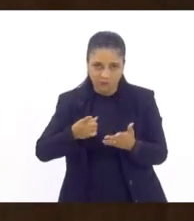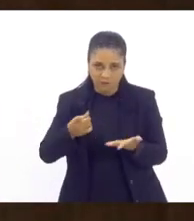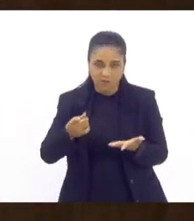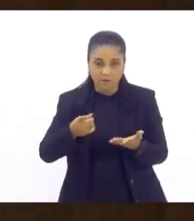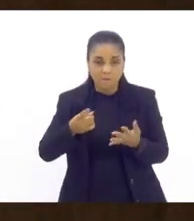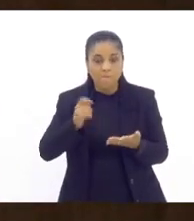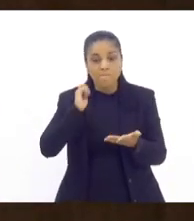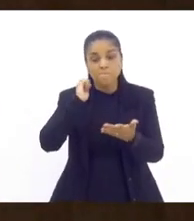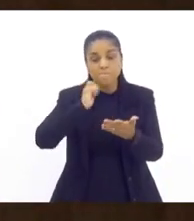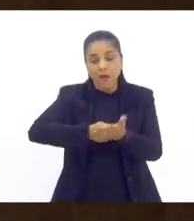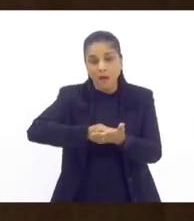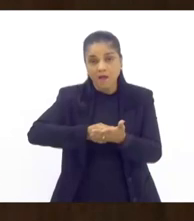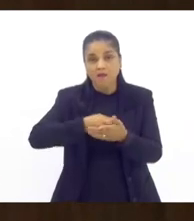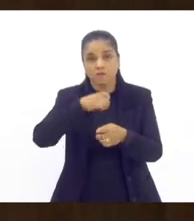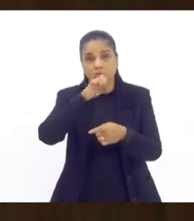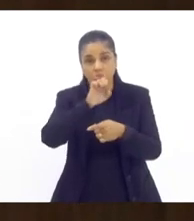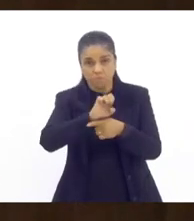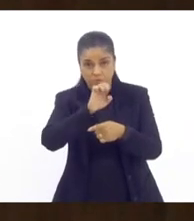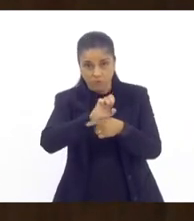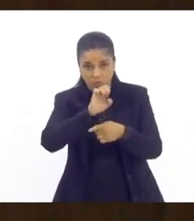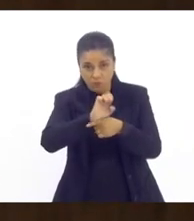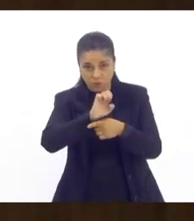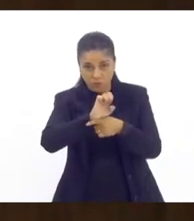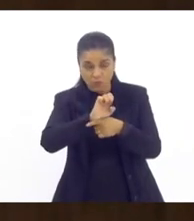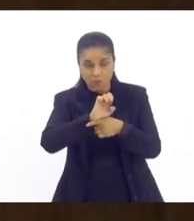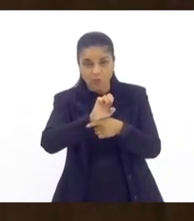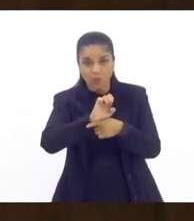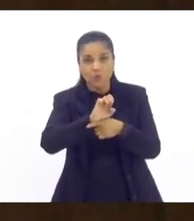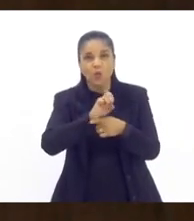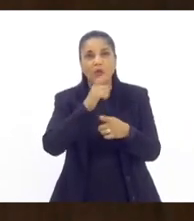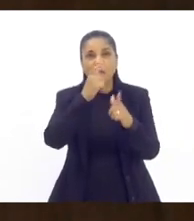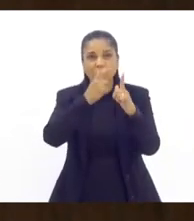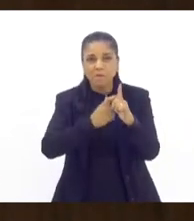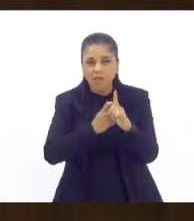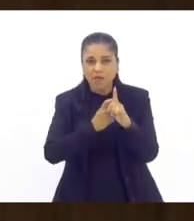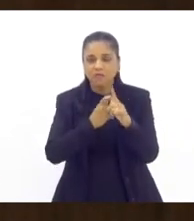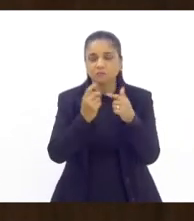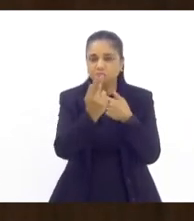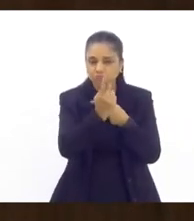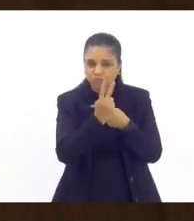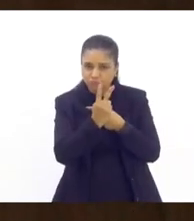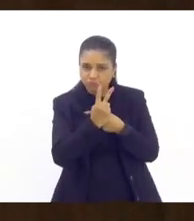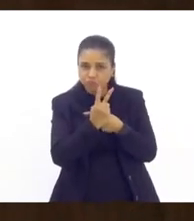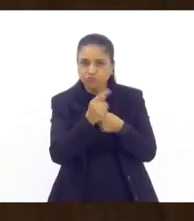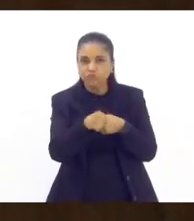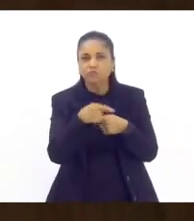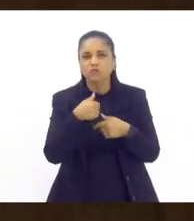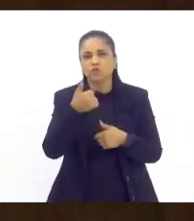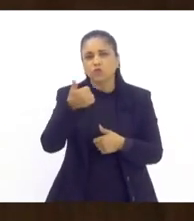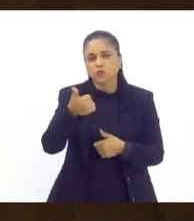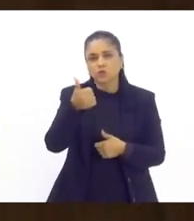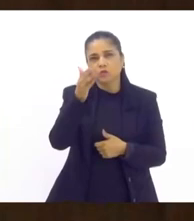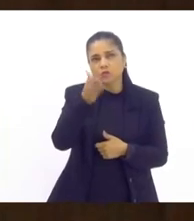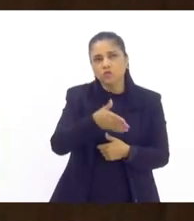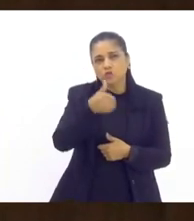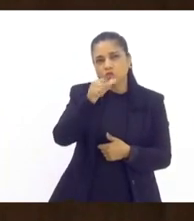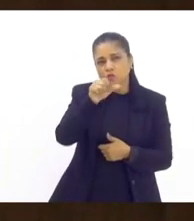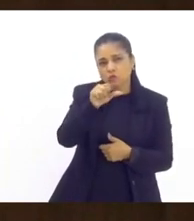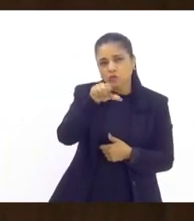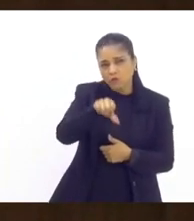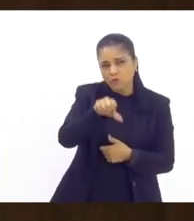os empréstimos tomados entre 98 e 31 de dezembro de